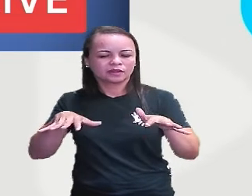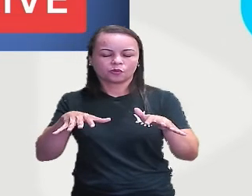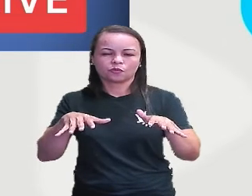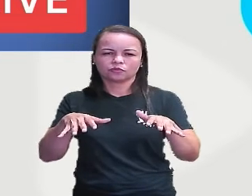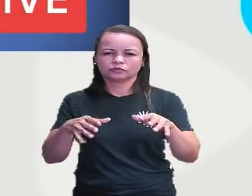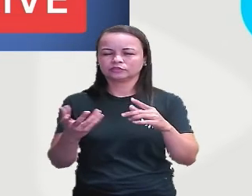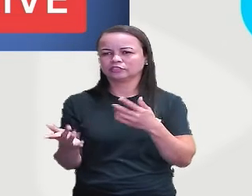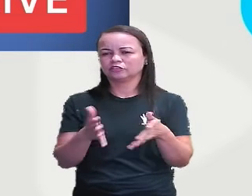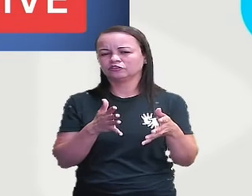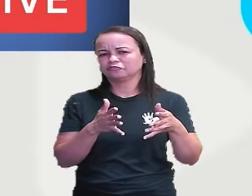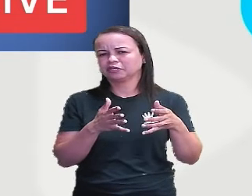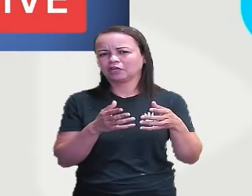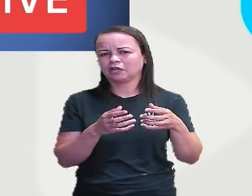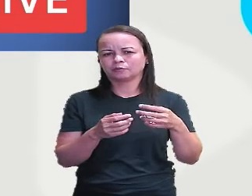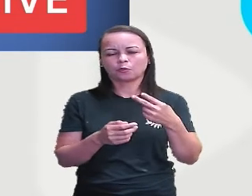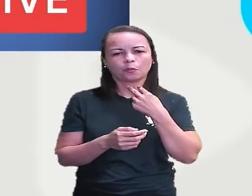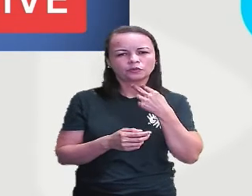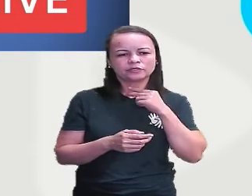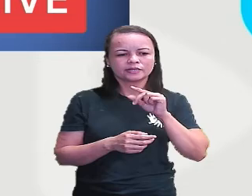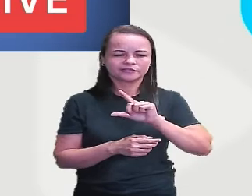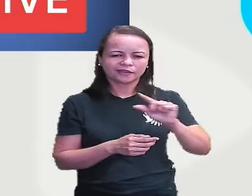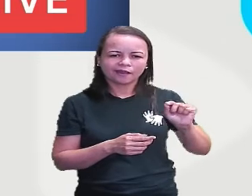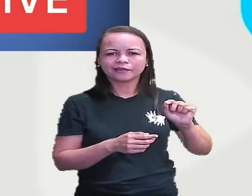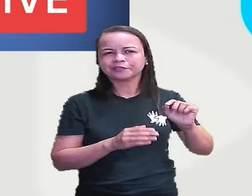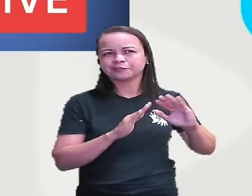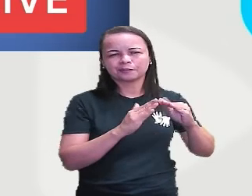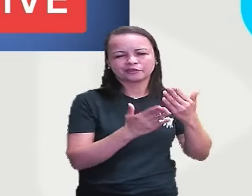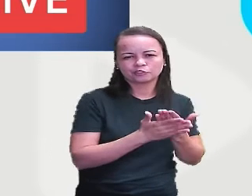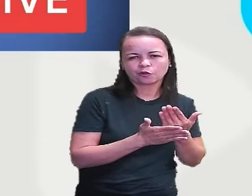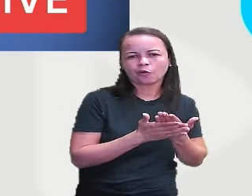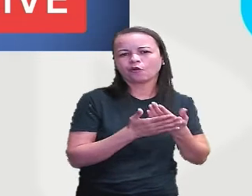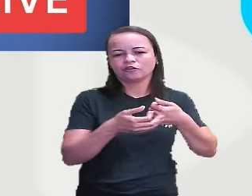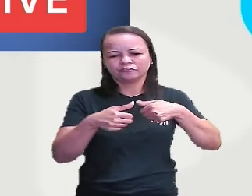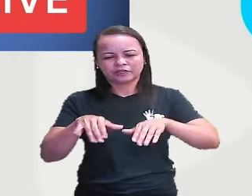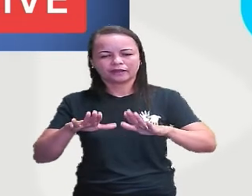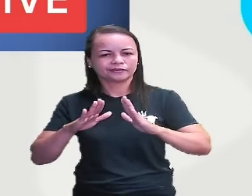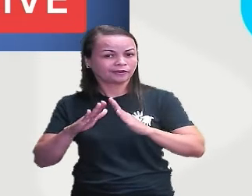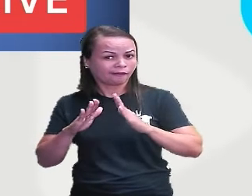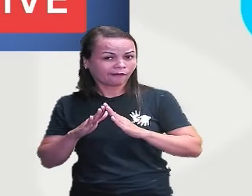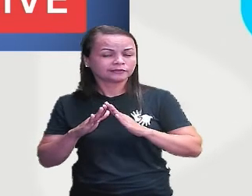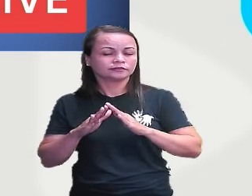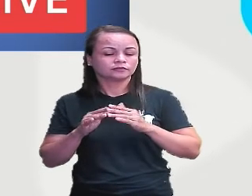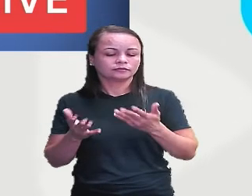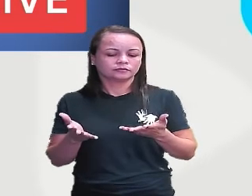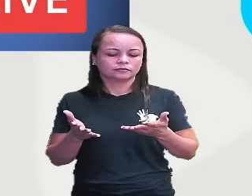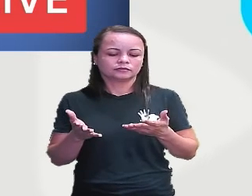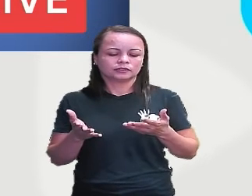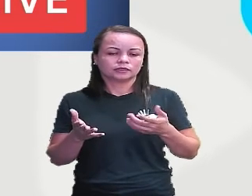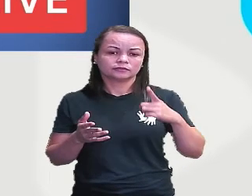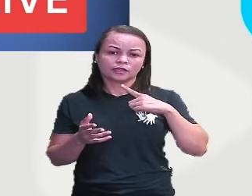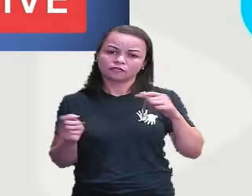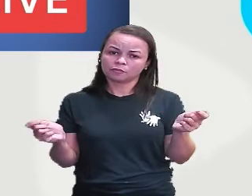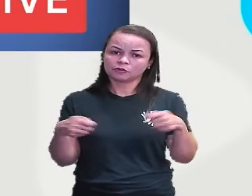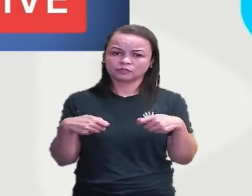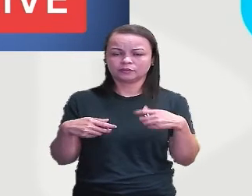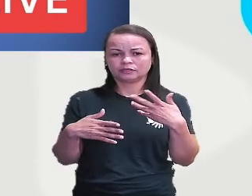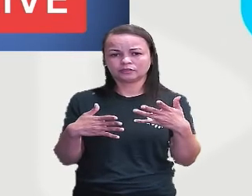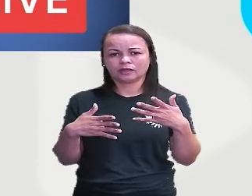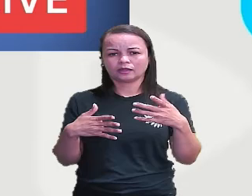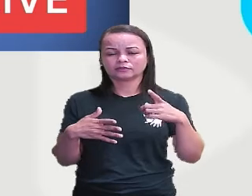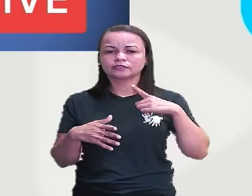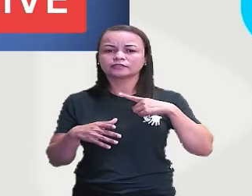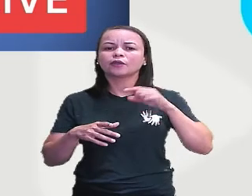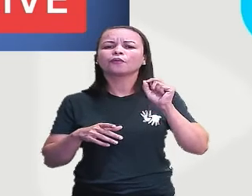impossibilitados de ir para a escola, de trabalhar, então a gente ficou reservado em casa. Mas aí teve essa possibilidade de realizar